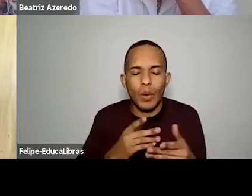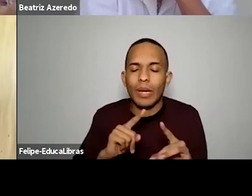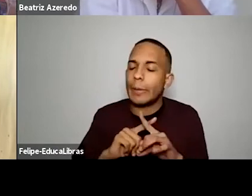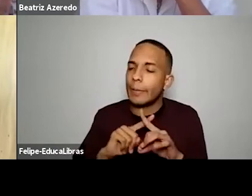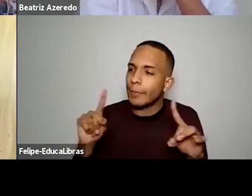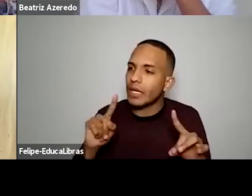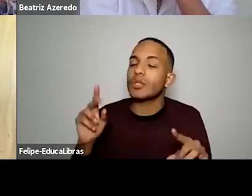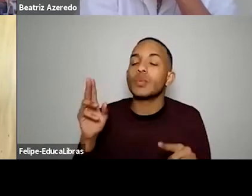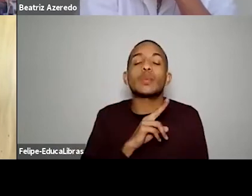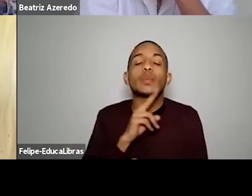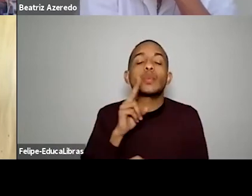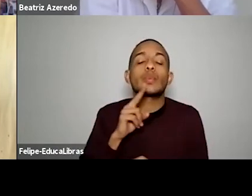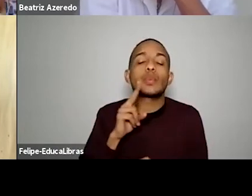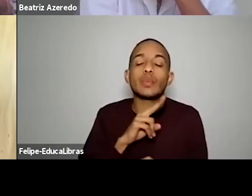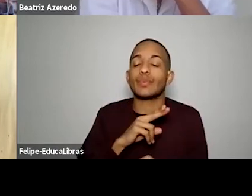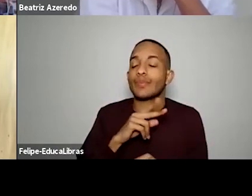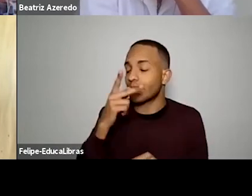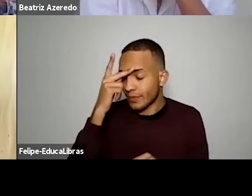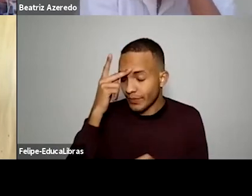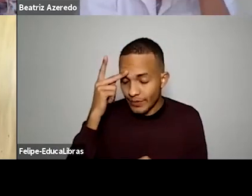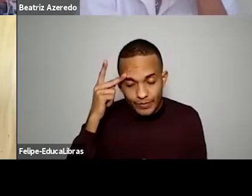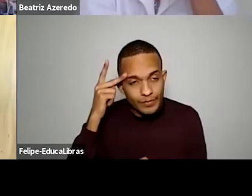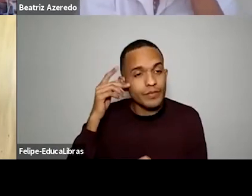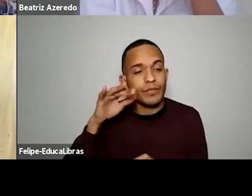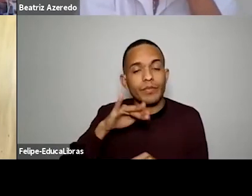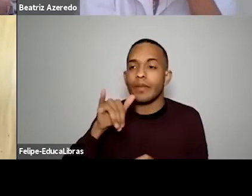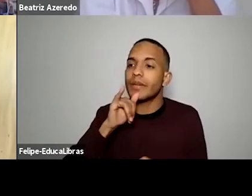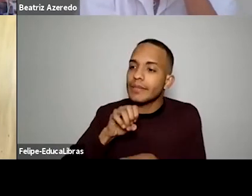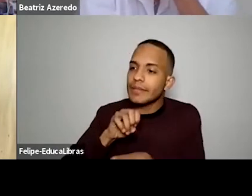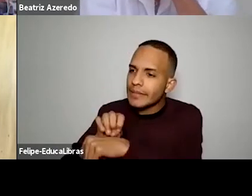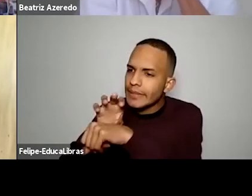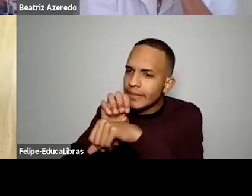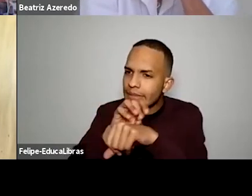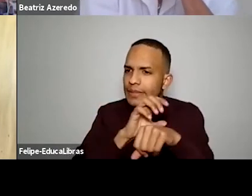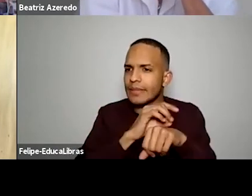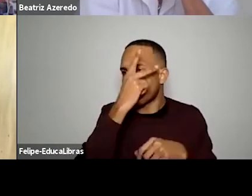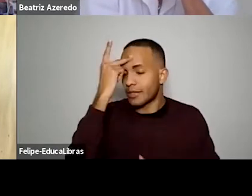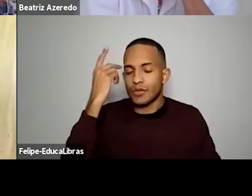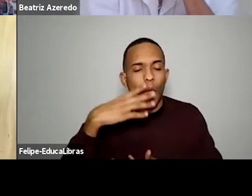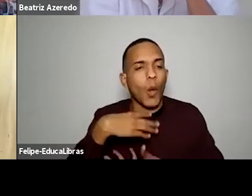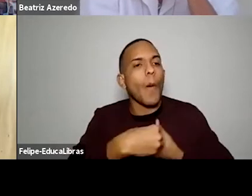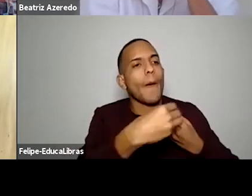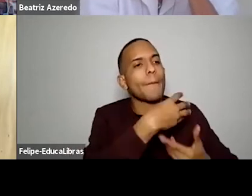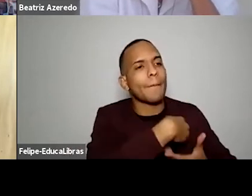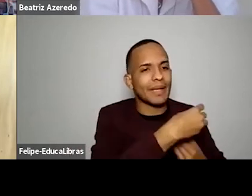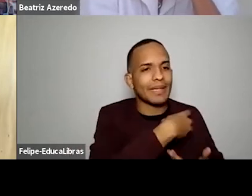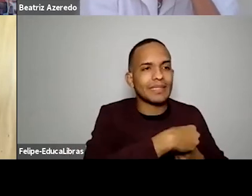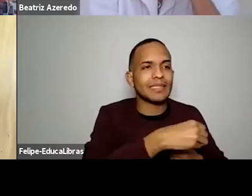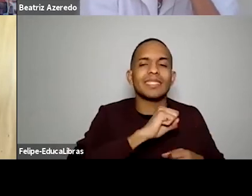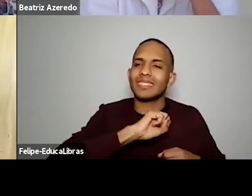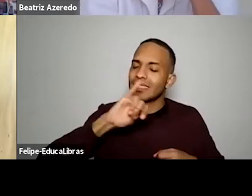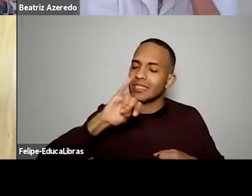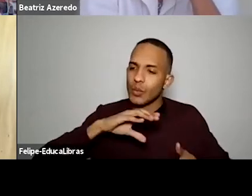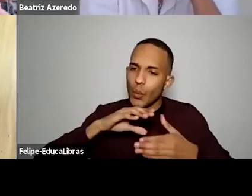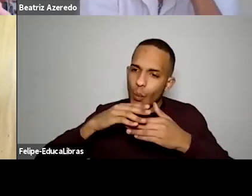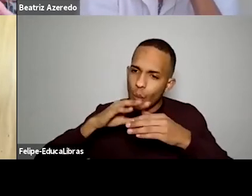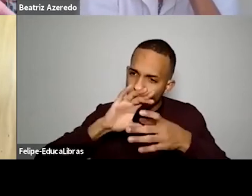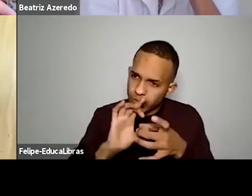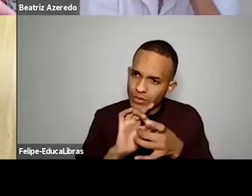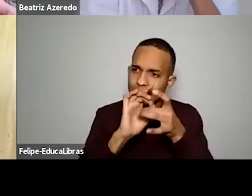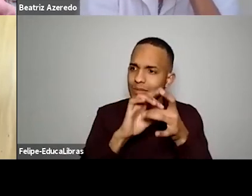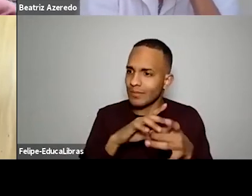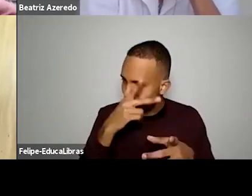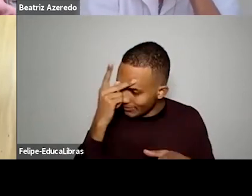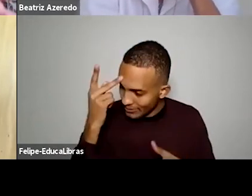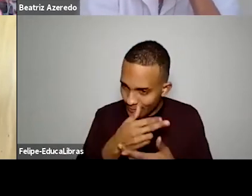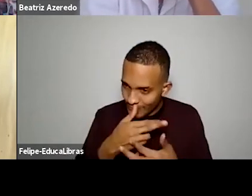assim, vai ser essas figuras, mas dando exemplo e inspirando outras pessoas a fazer a mesma coisa. Se a gente se dar as mãos, cada um inspirar o outro, a gente vai criando